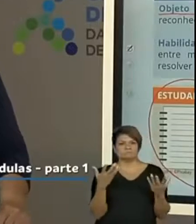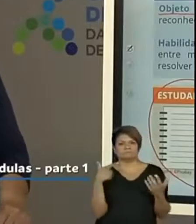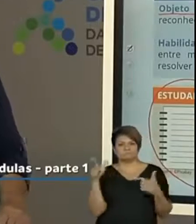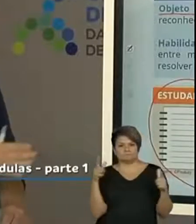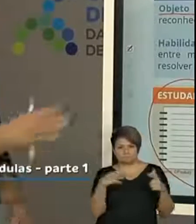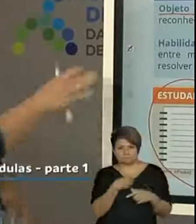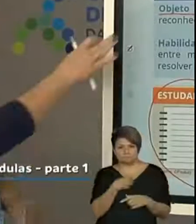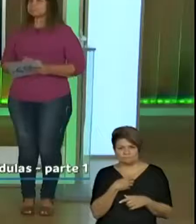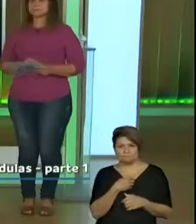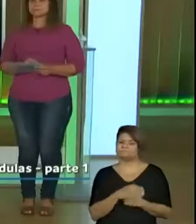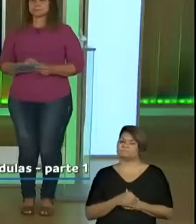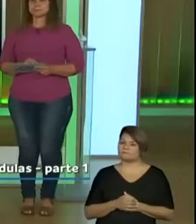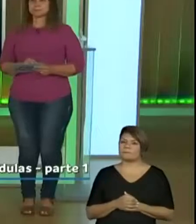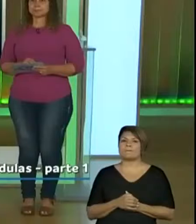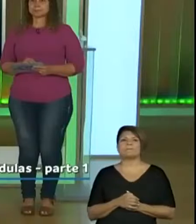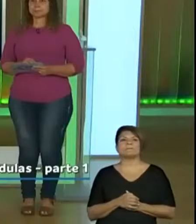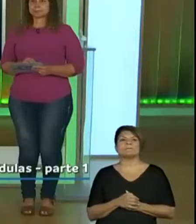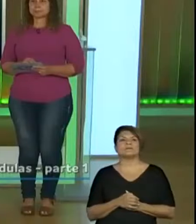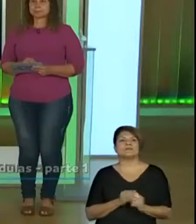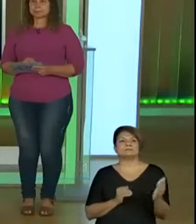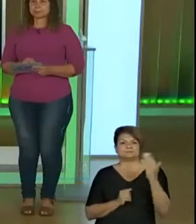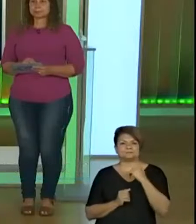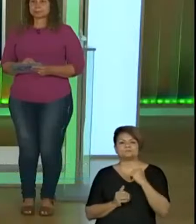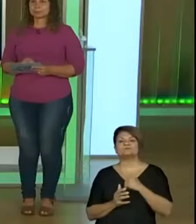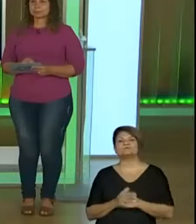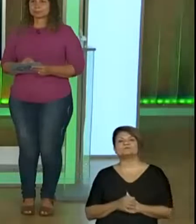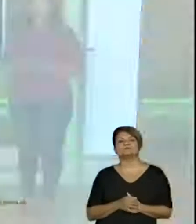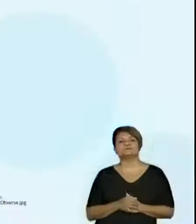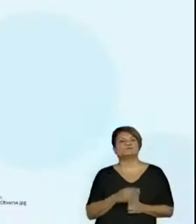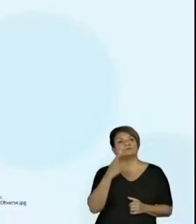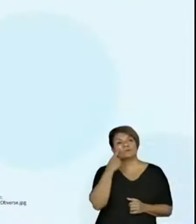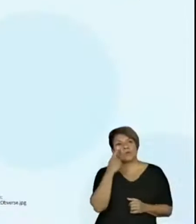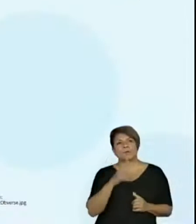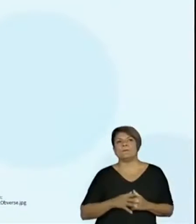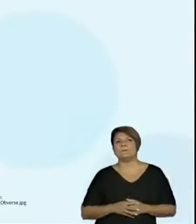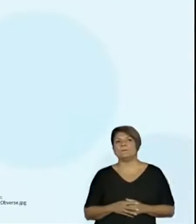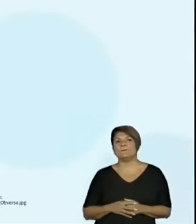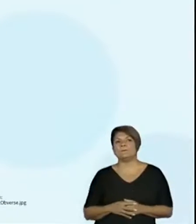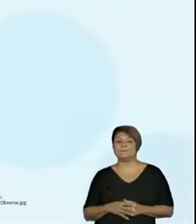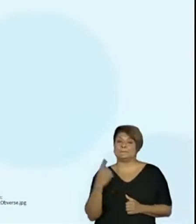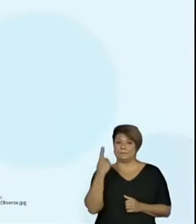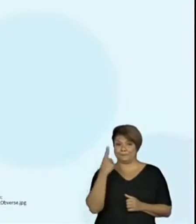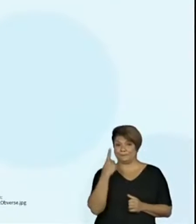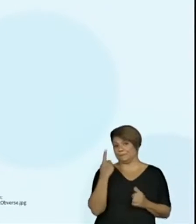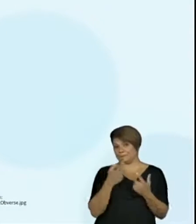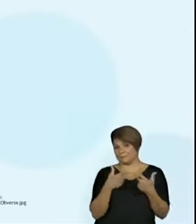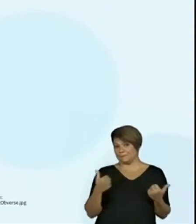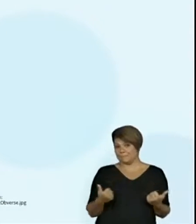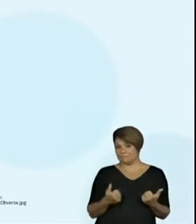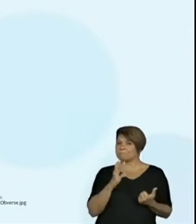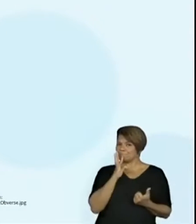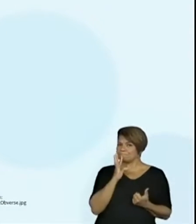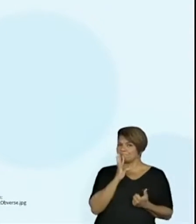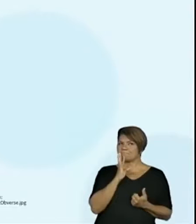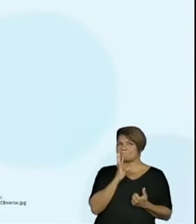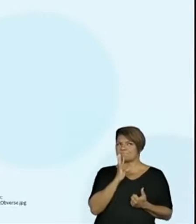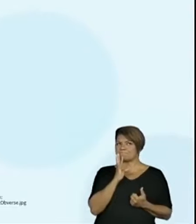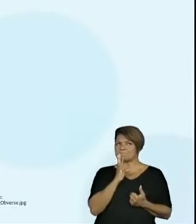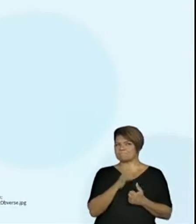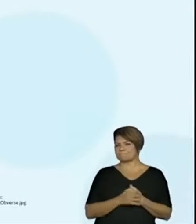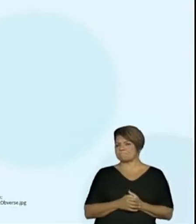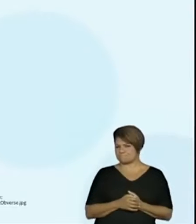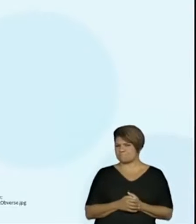sentido? Sim. Então, vamos lá. Olha só. Primeira coisa, a gente vai um pouquinho inicial,